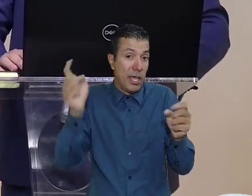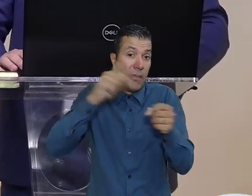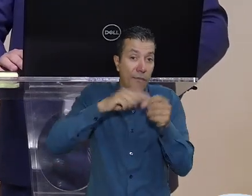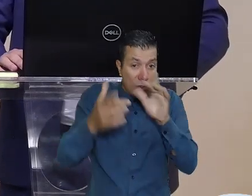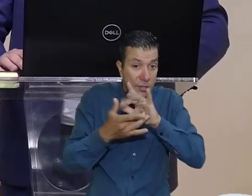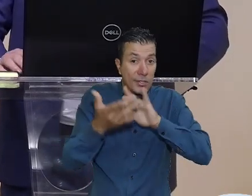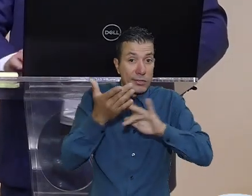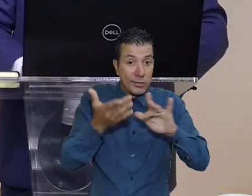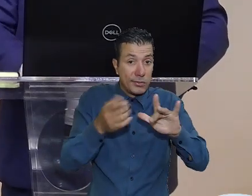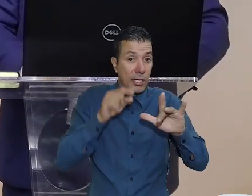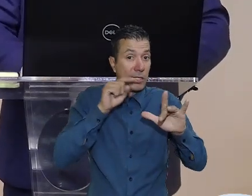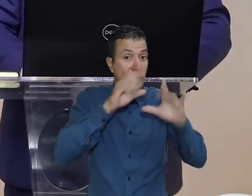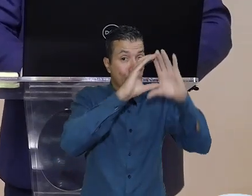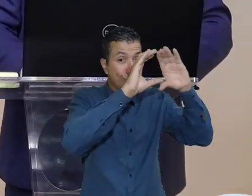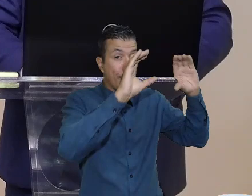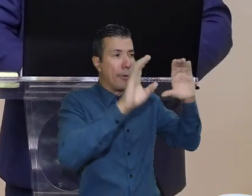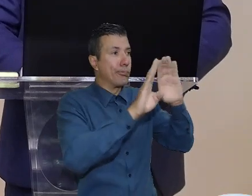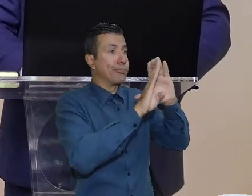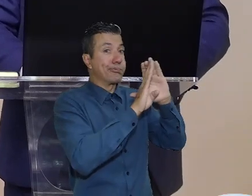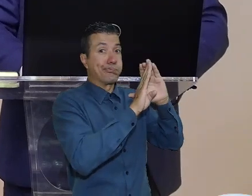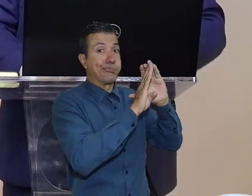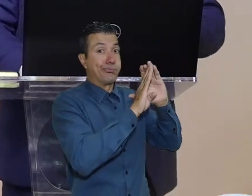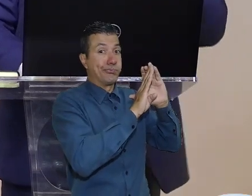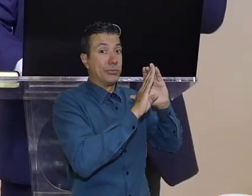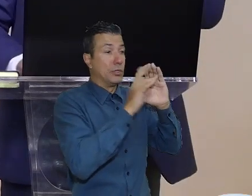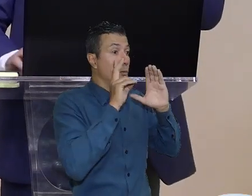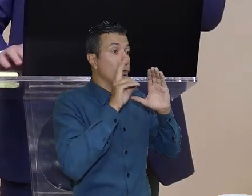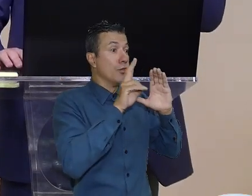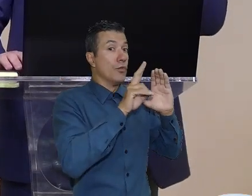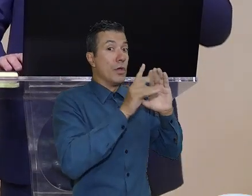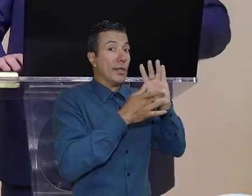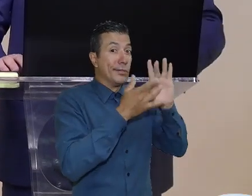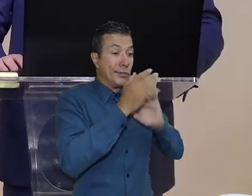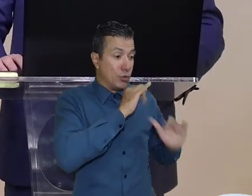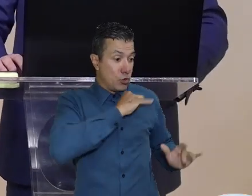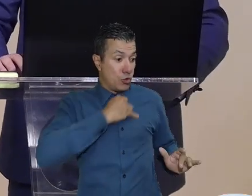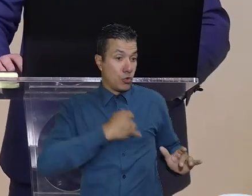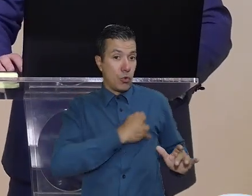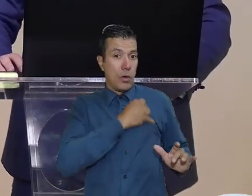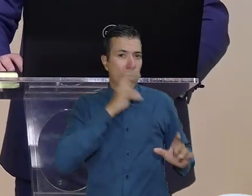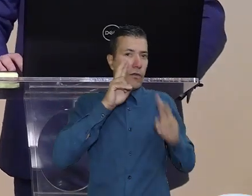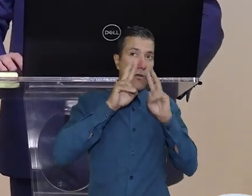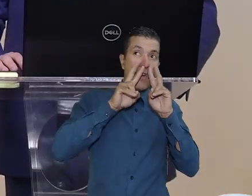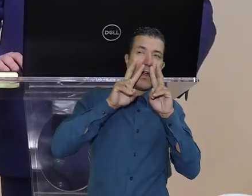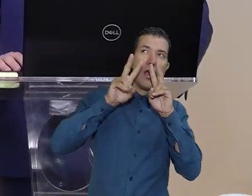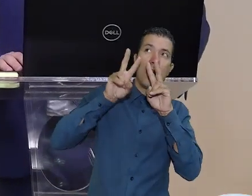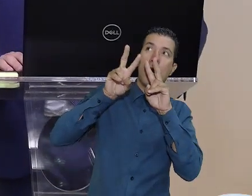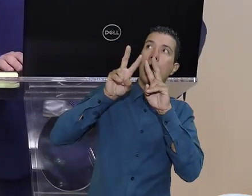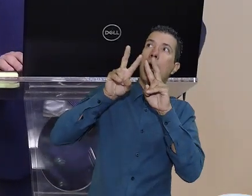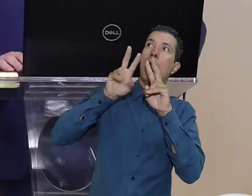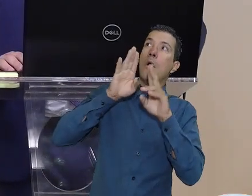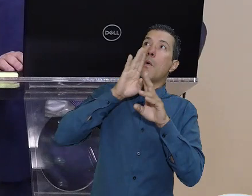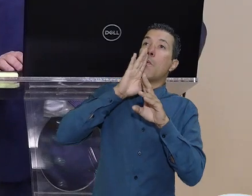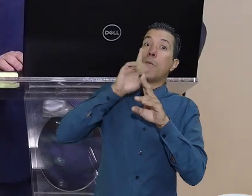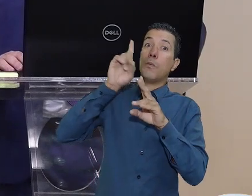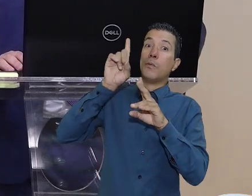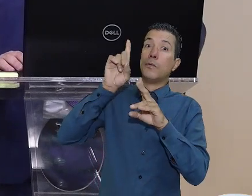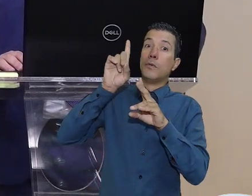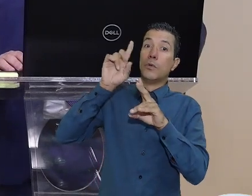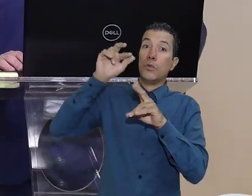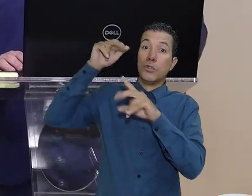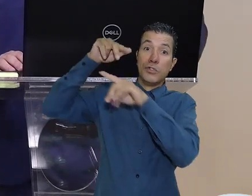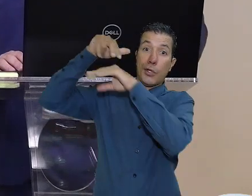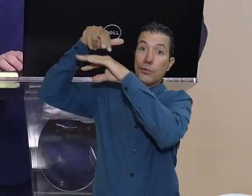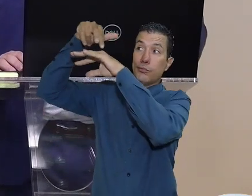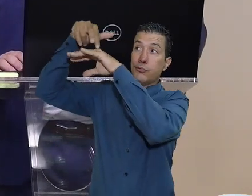Jesus. Amém. E aqui, querido amigo, nós estamos vendo a volta de Jesus. João está vendo um silêncio no céu porque Jesus está saindo do